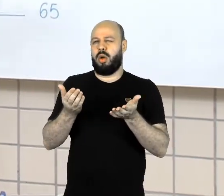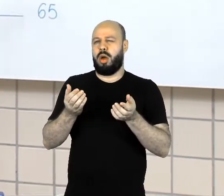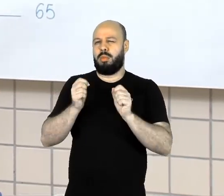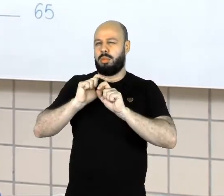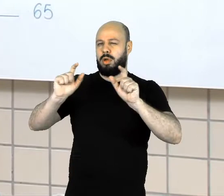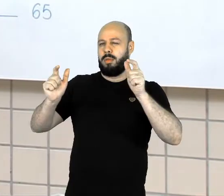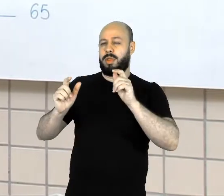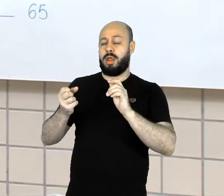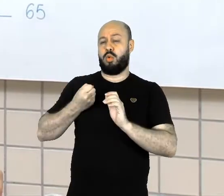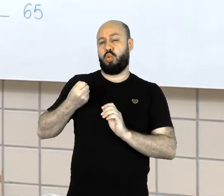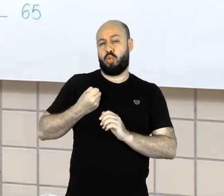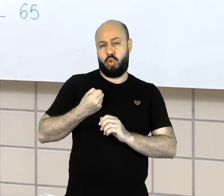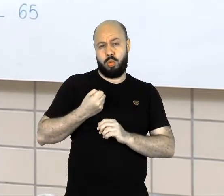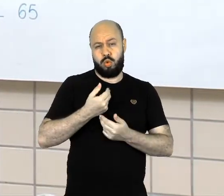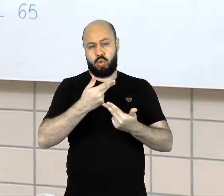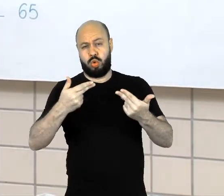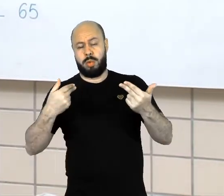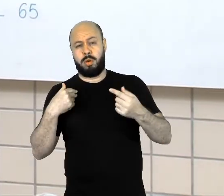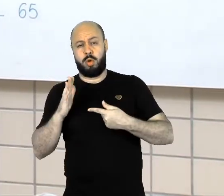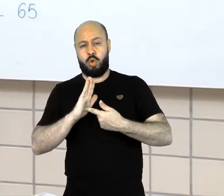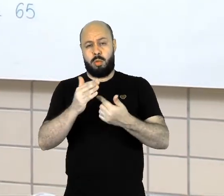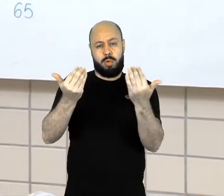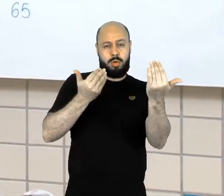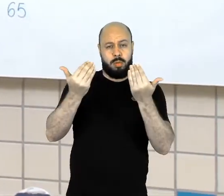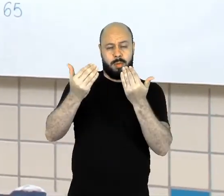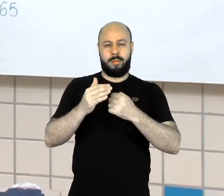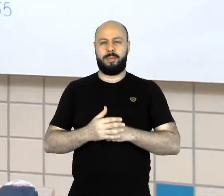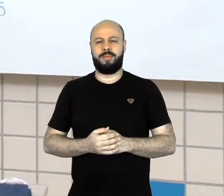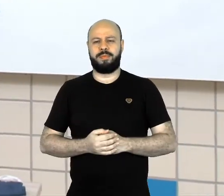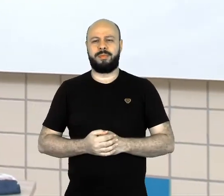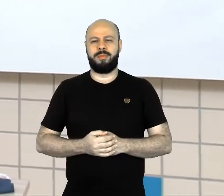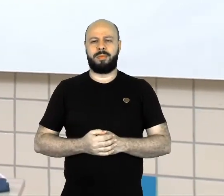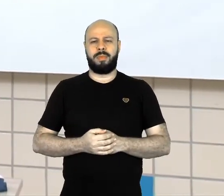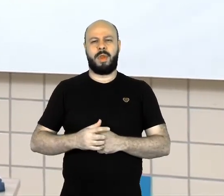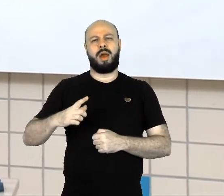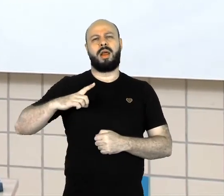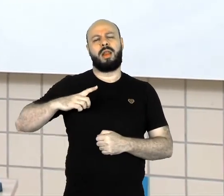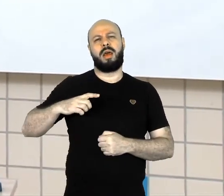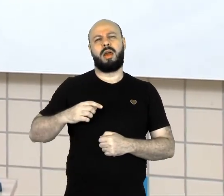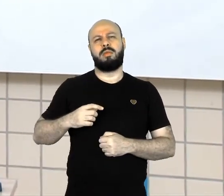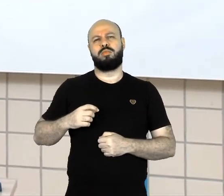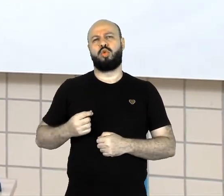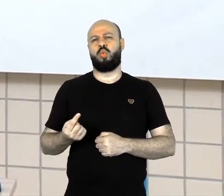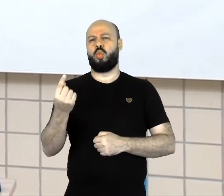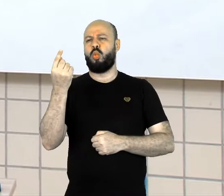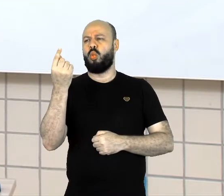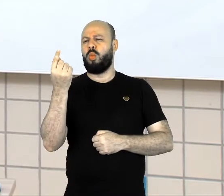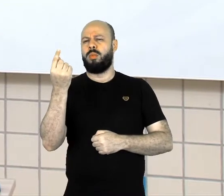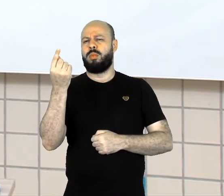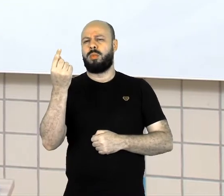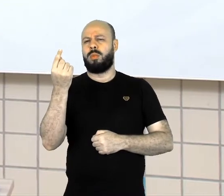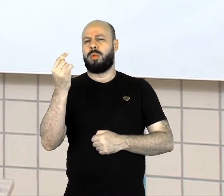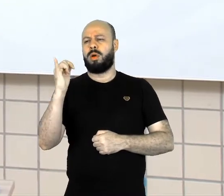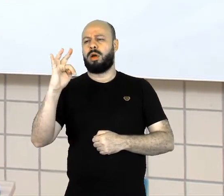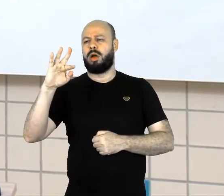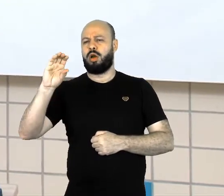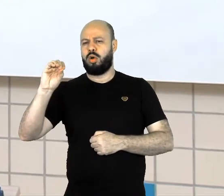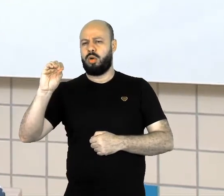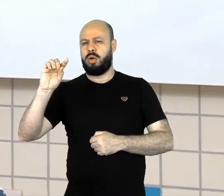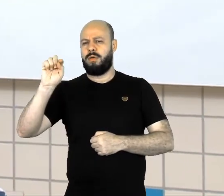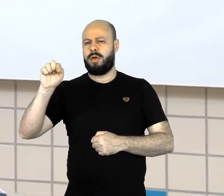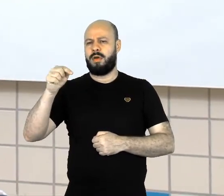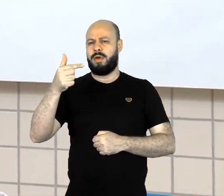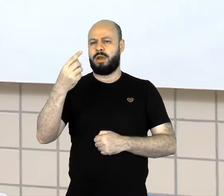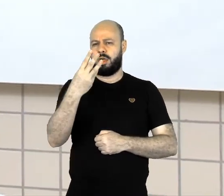alguns números aqui para gente comparar. Temos aqui, ó, inteiro e 23